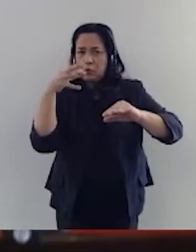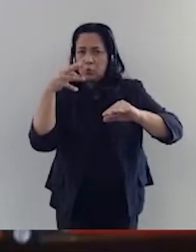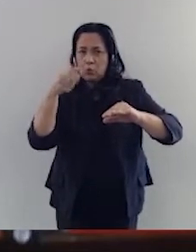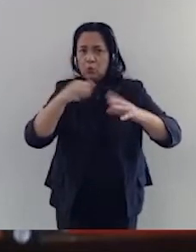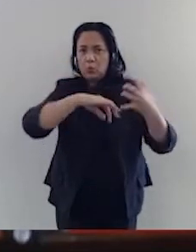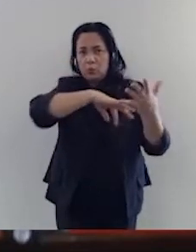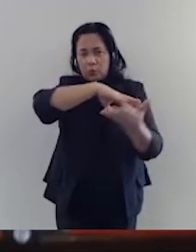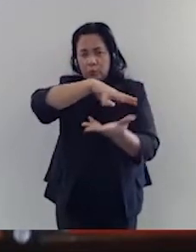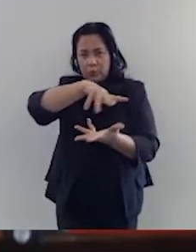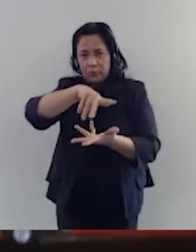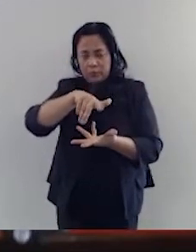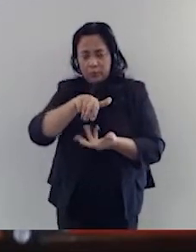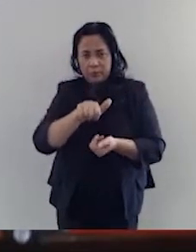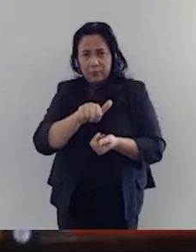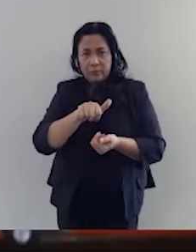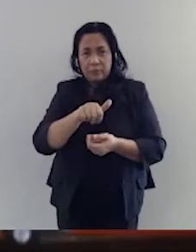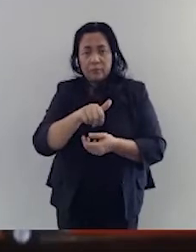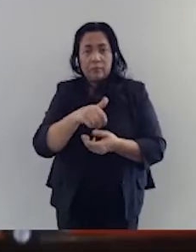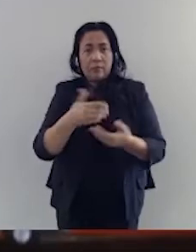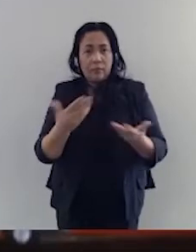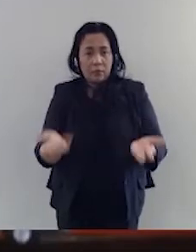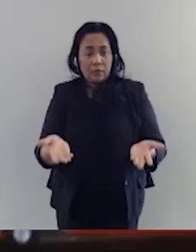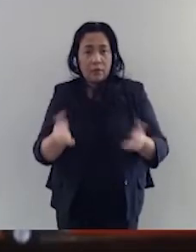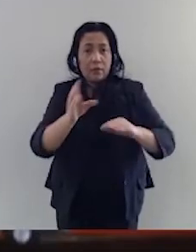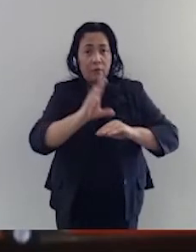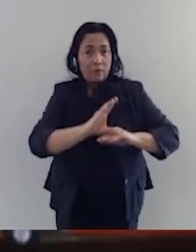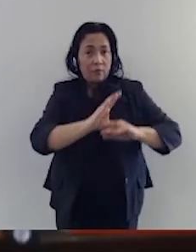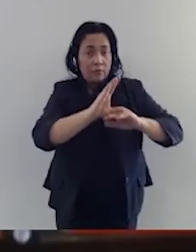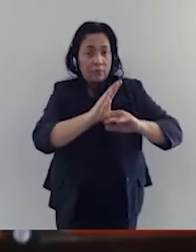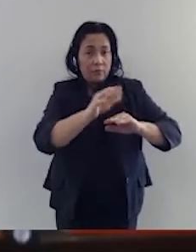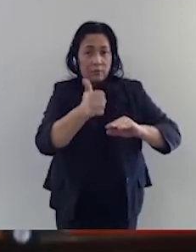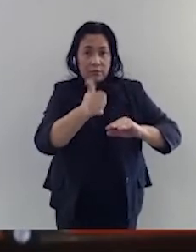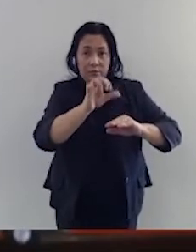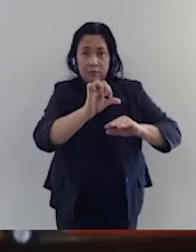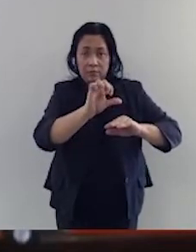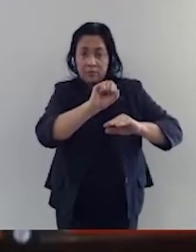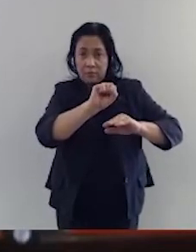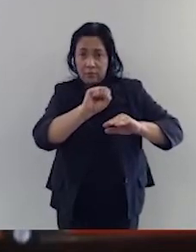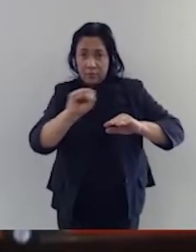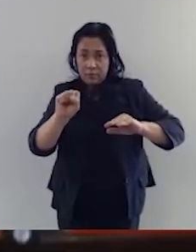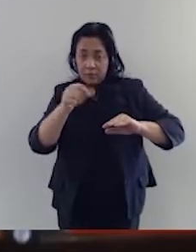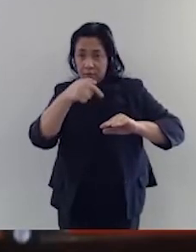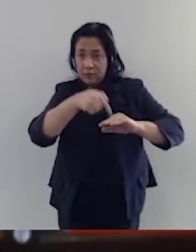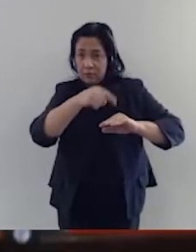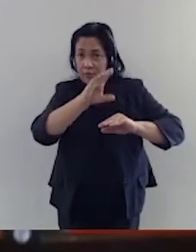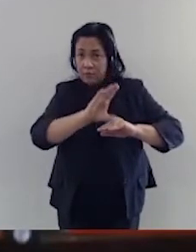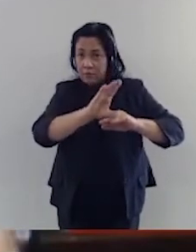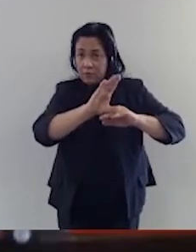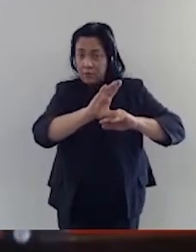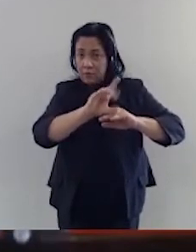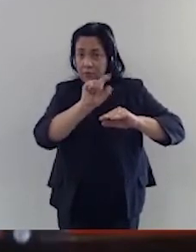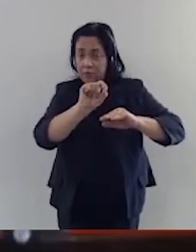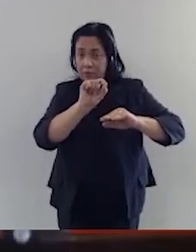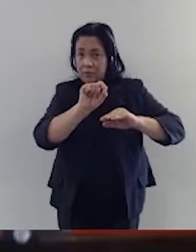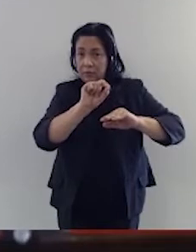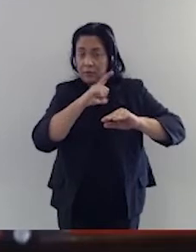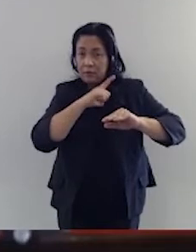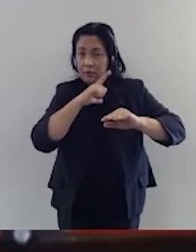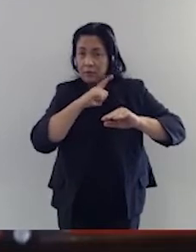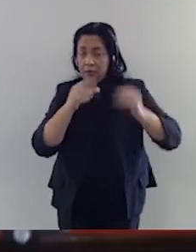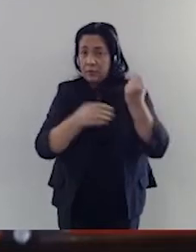mundo. Prova disso é que a Constituição se vincula a uma plataforma de